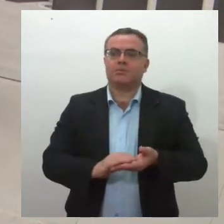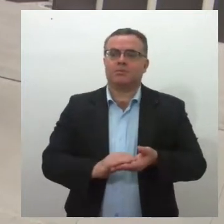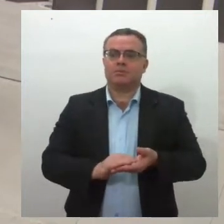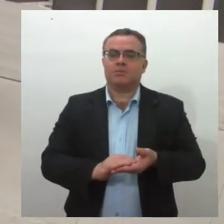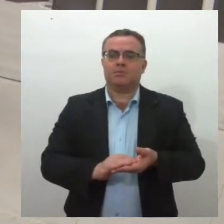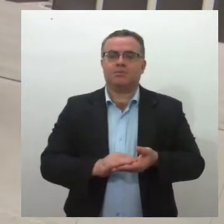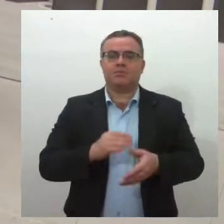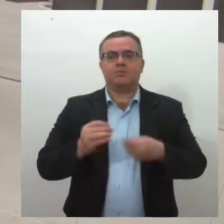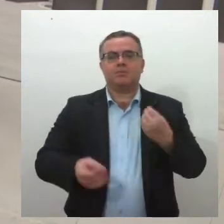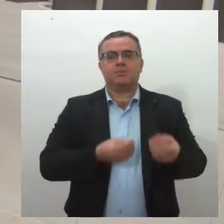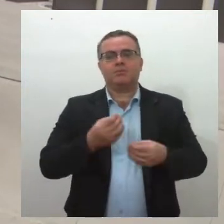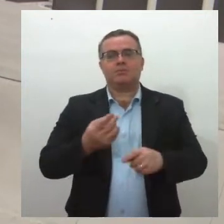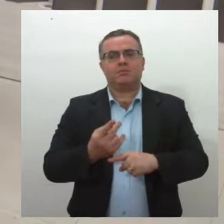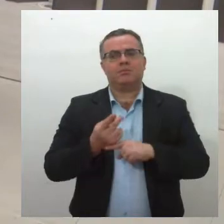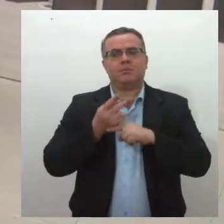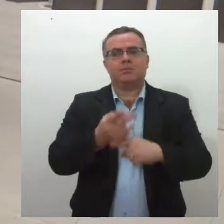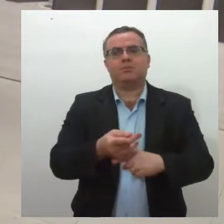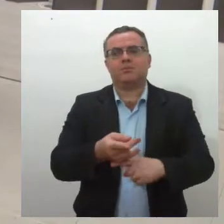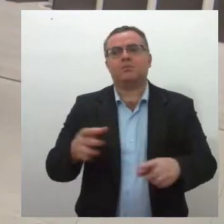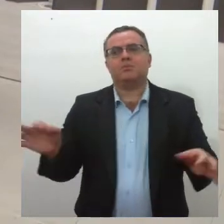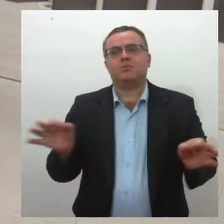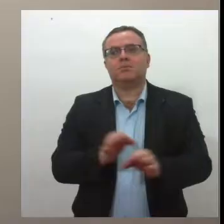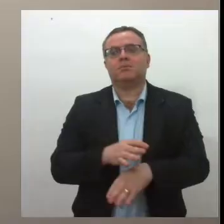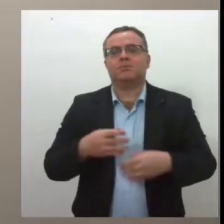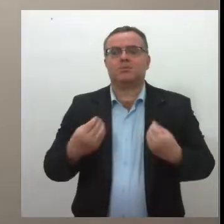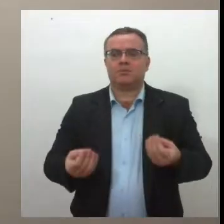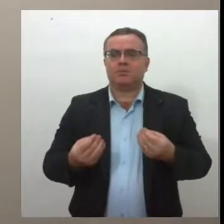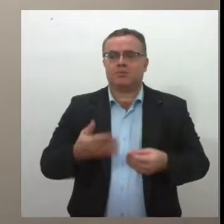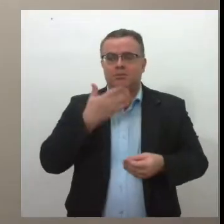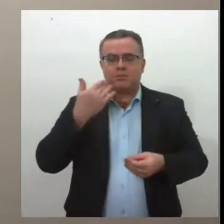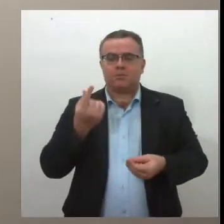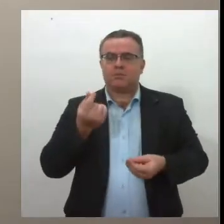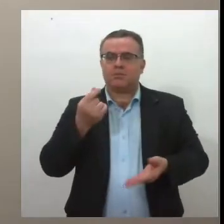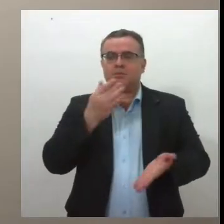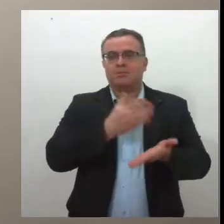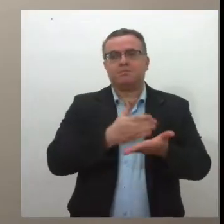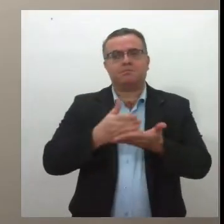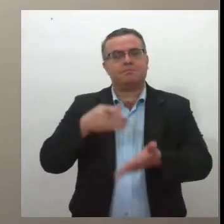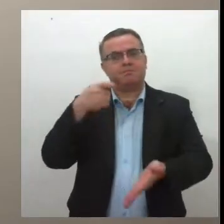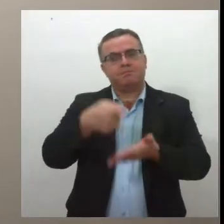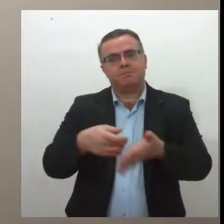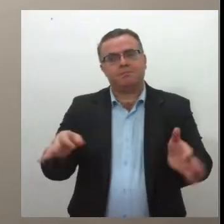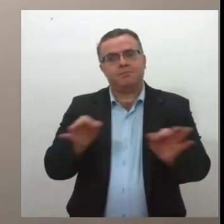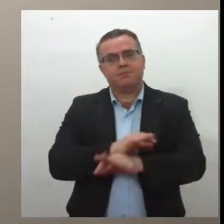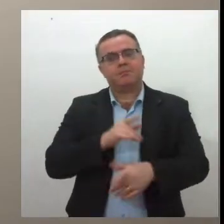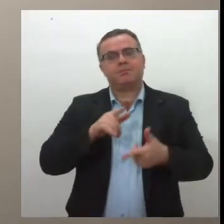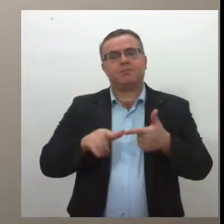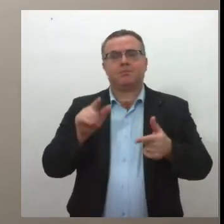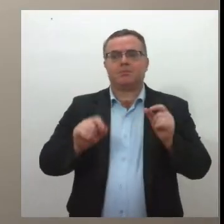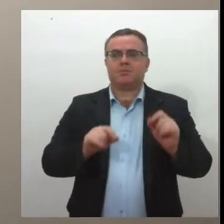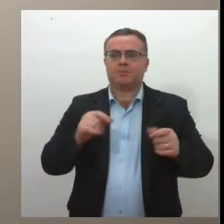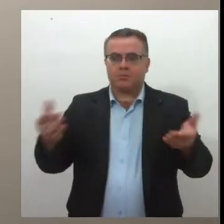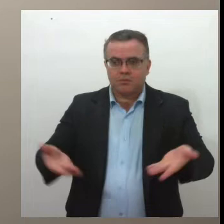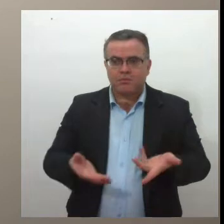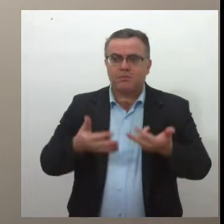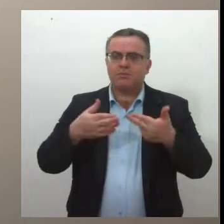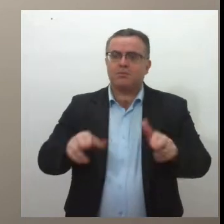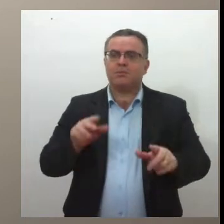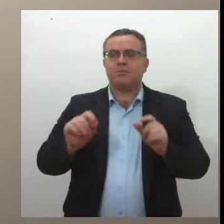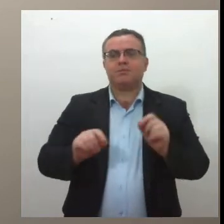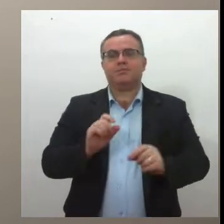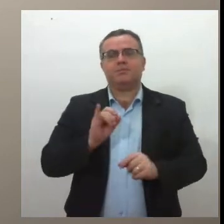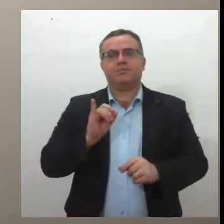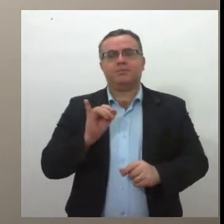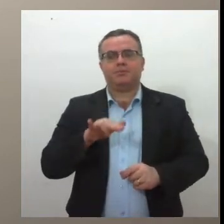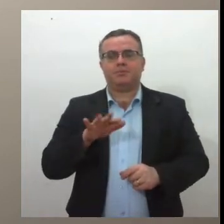Sim, procurar sempre as melhores taxas, as melhores condições e prazos de pagamento. O grande problema que enfrentamos hoje é a inflação. O